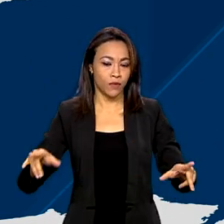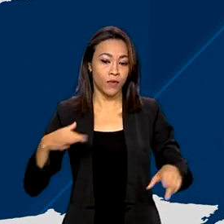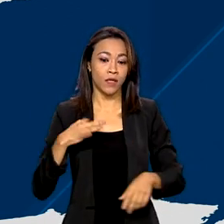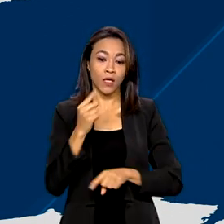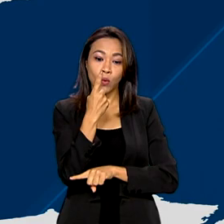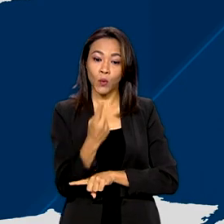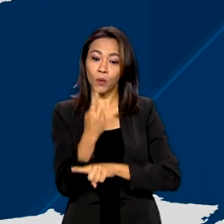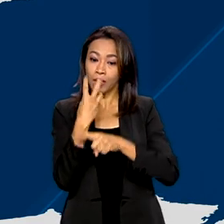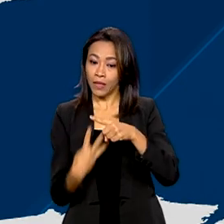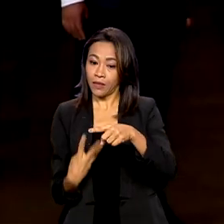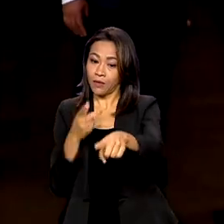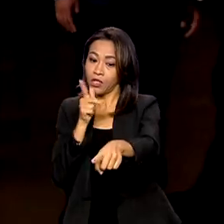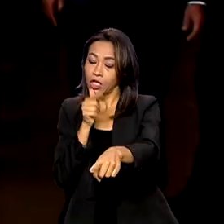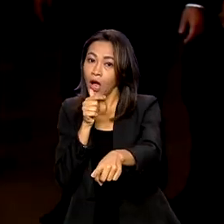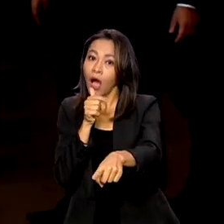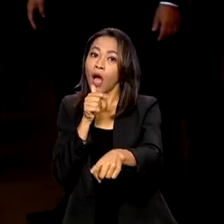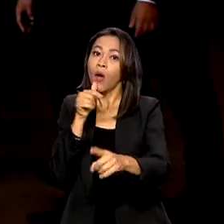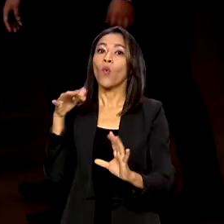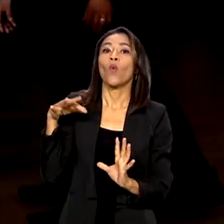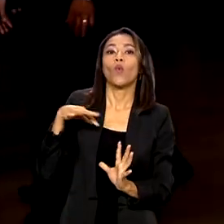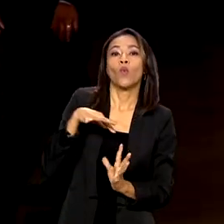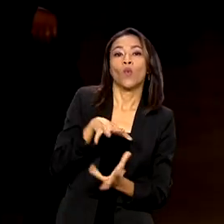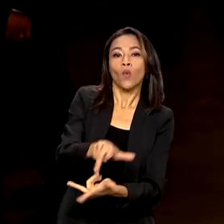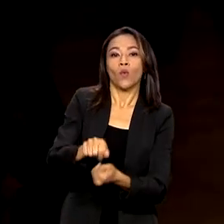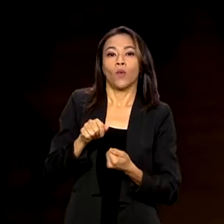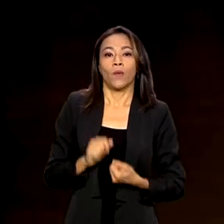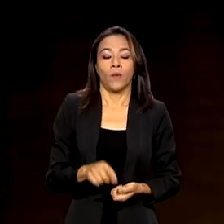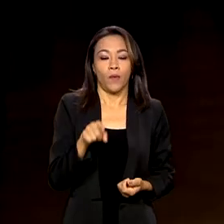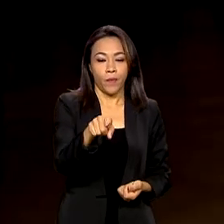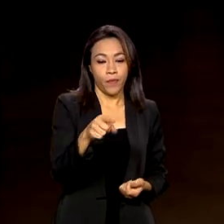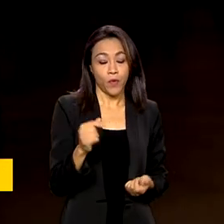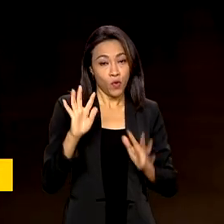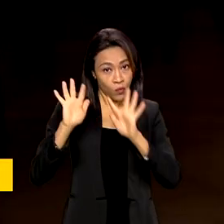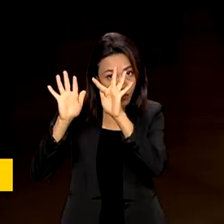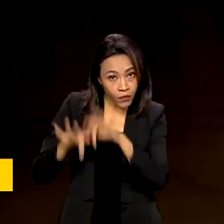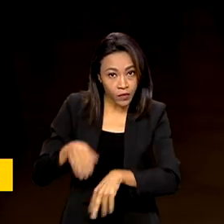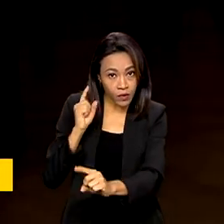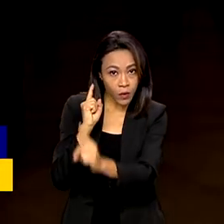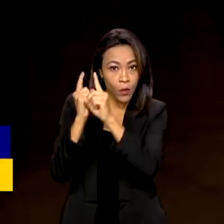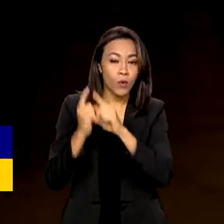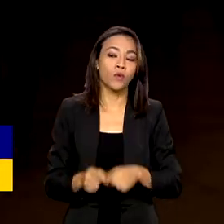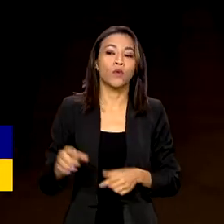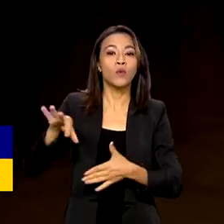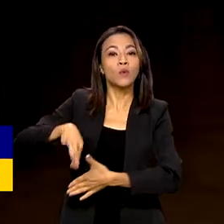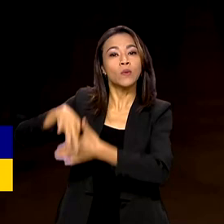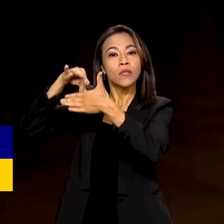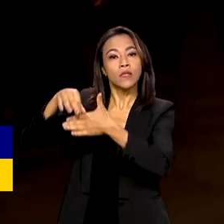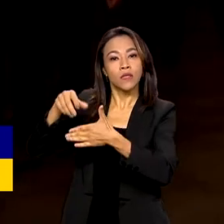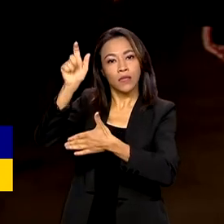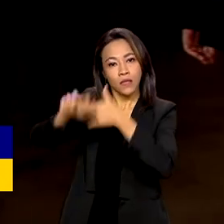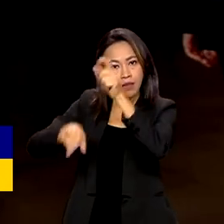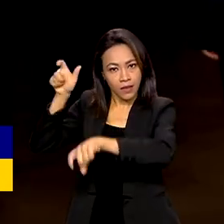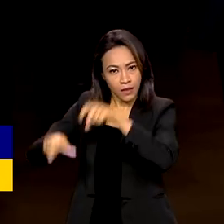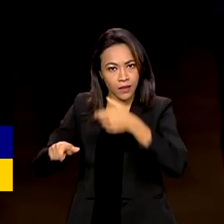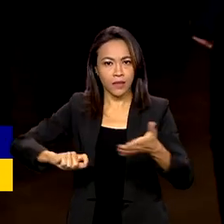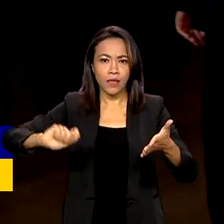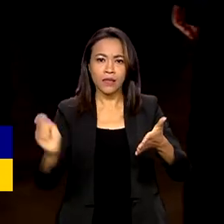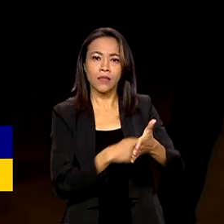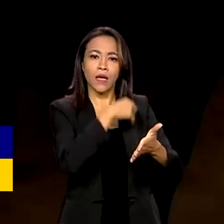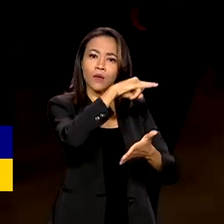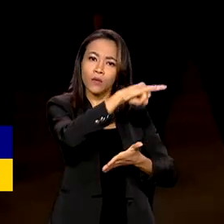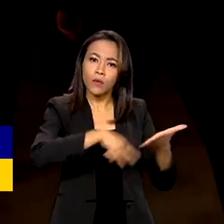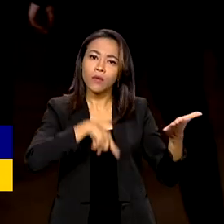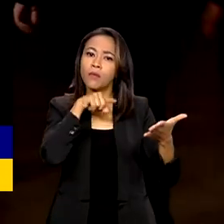água doce do mundo. Ao final do encontro, os líderes publicaram um documento chamado de Consenso de Brasília, em